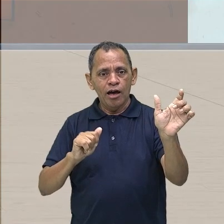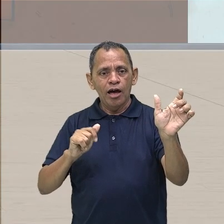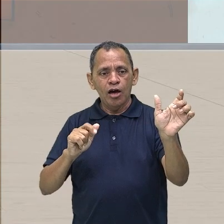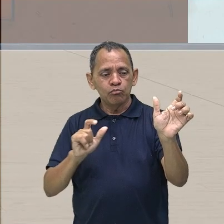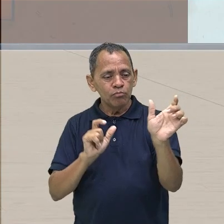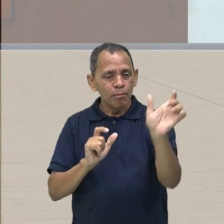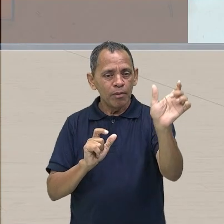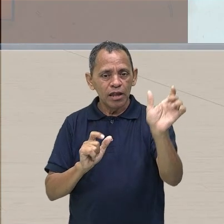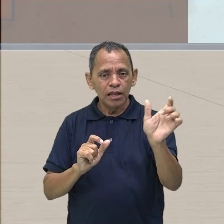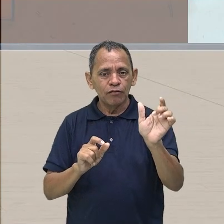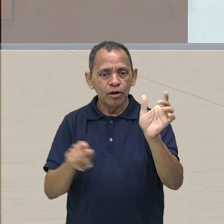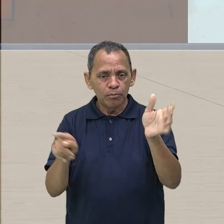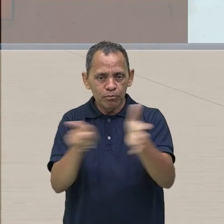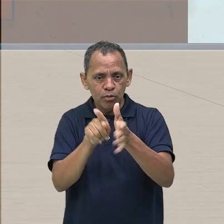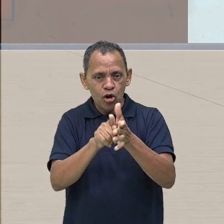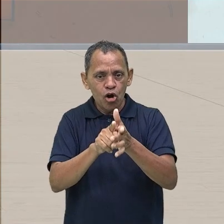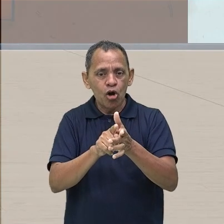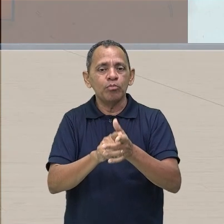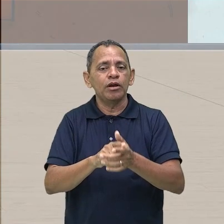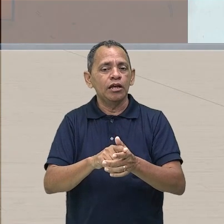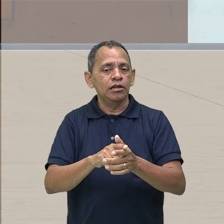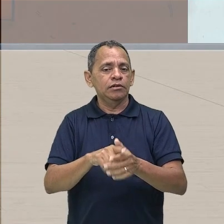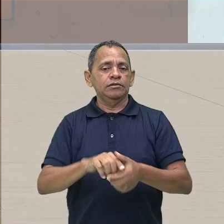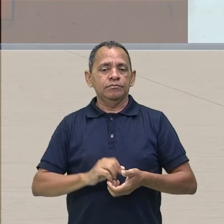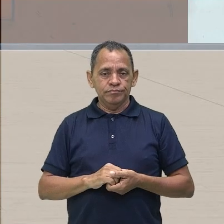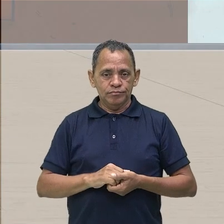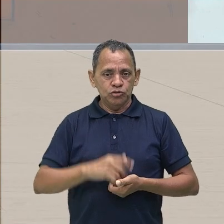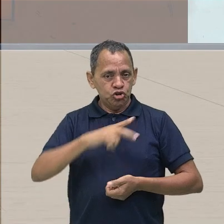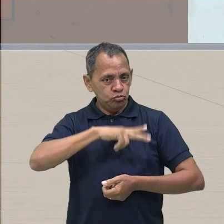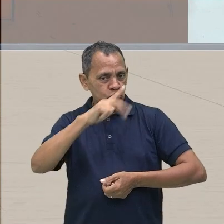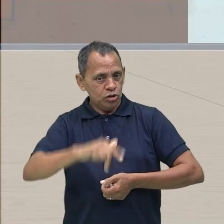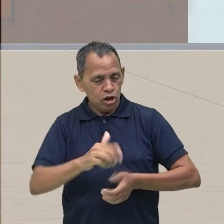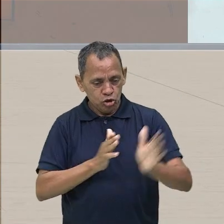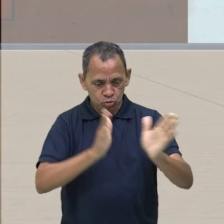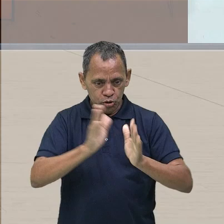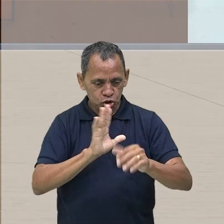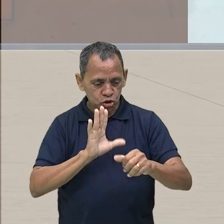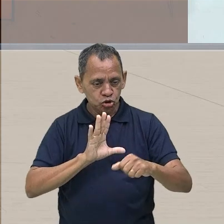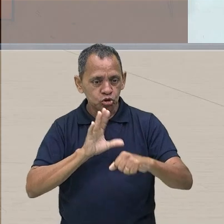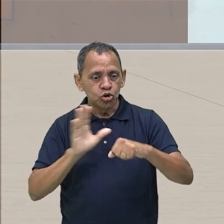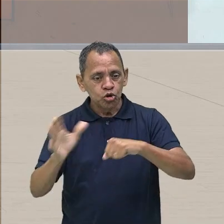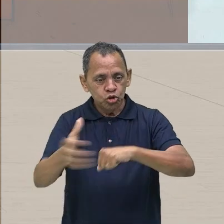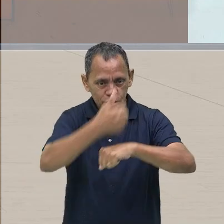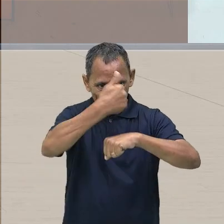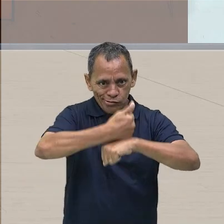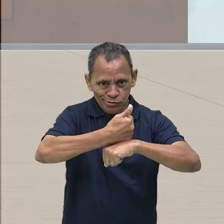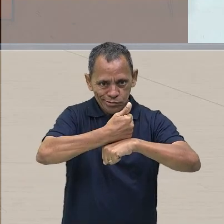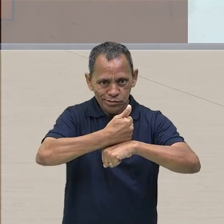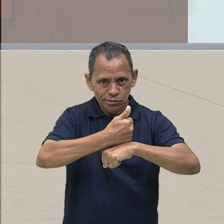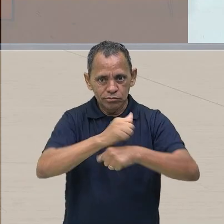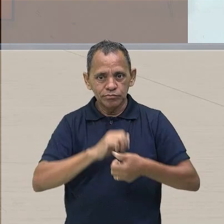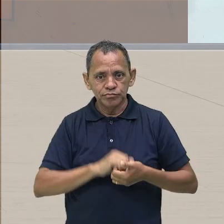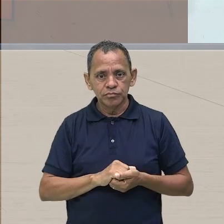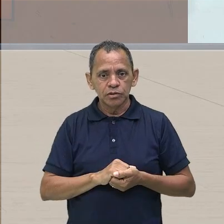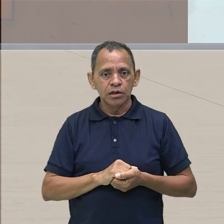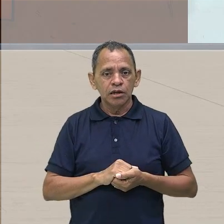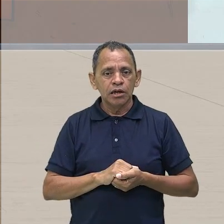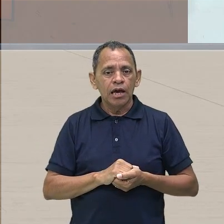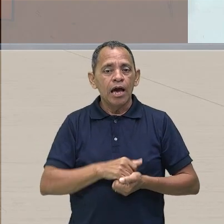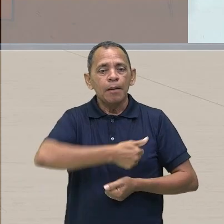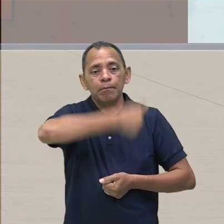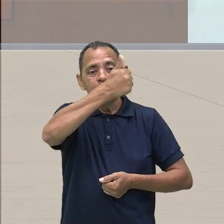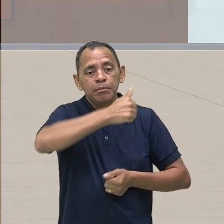principalmente ali no período da colonização do território brasileiro, no início dessa colonização, né, onde a primeira